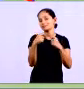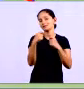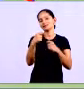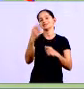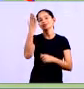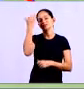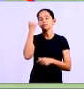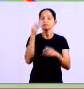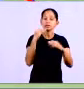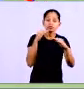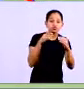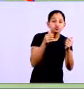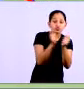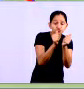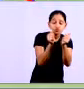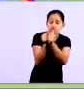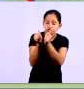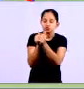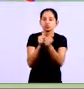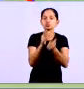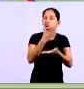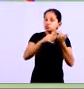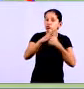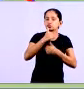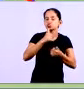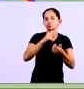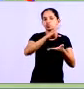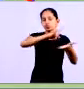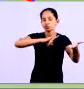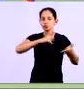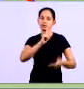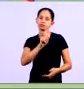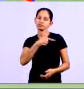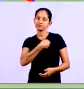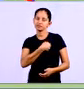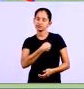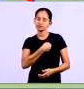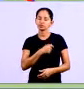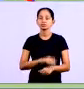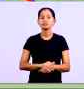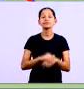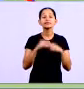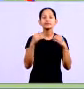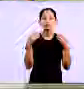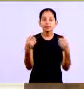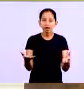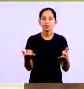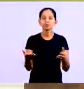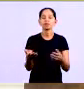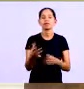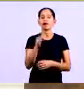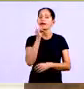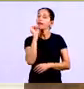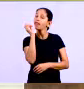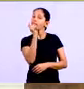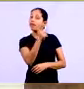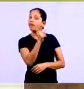tenha acompanhamento. Fechado assim? Vai lá. Professor, então quer dizer o seguinte ali, né? Então